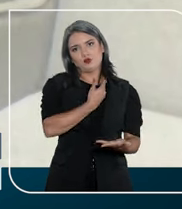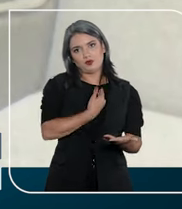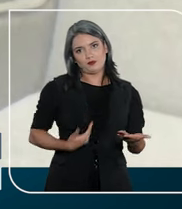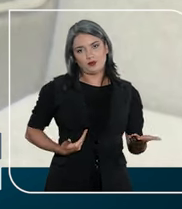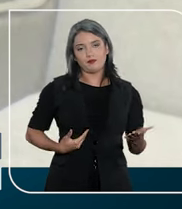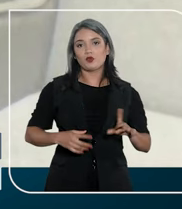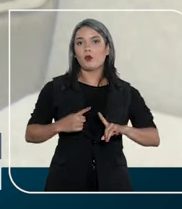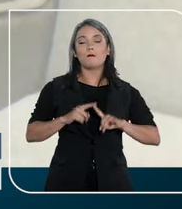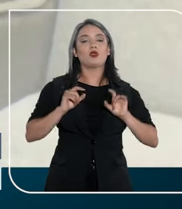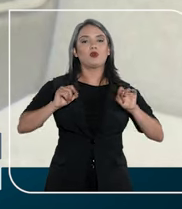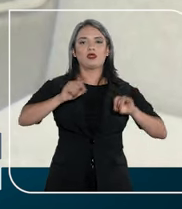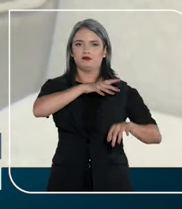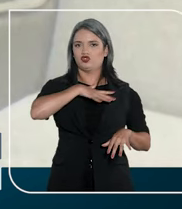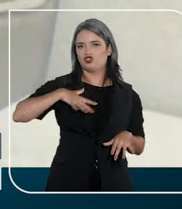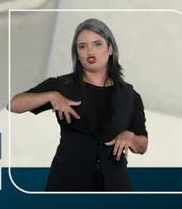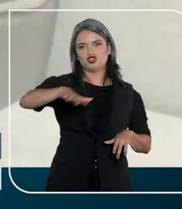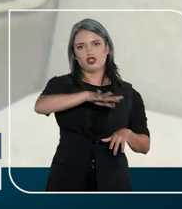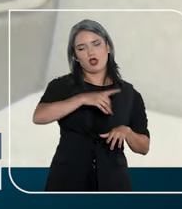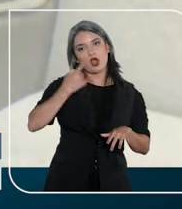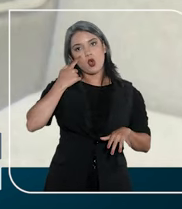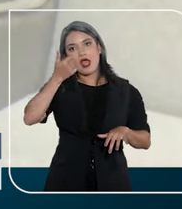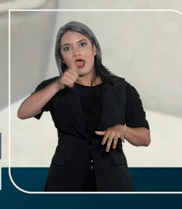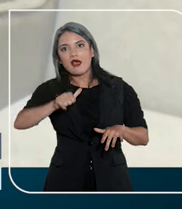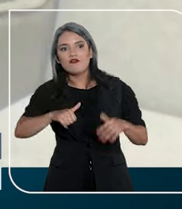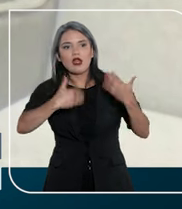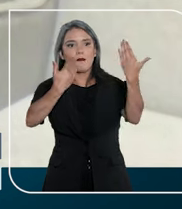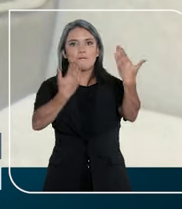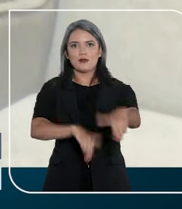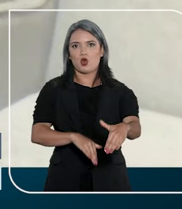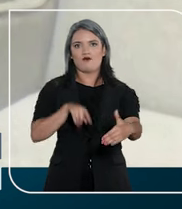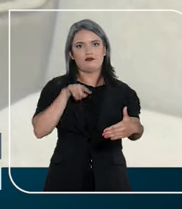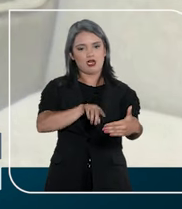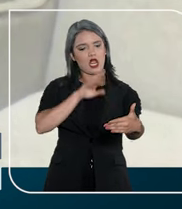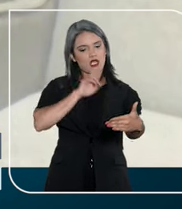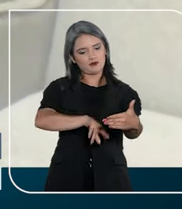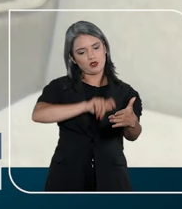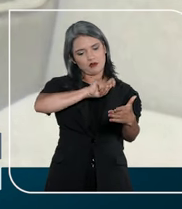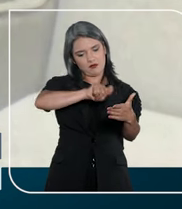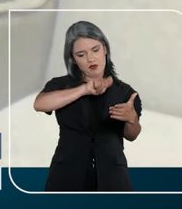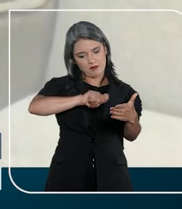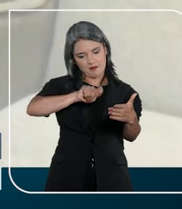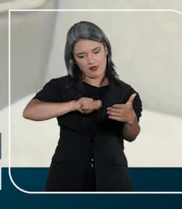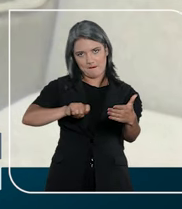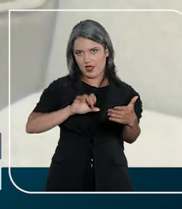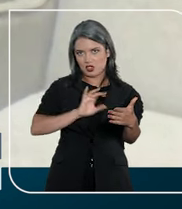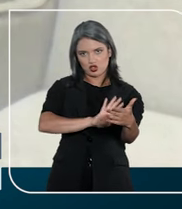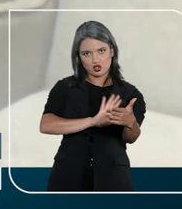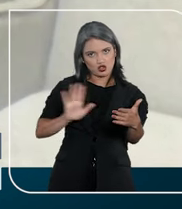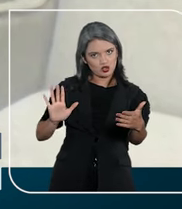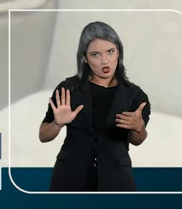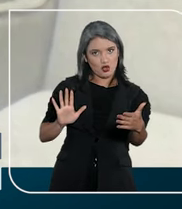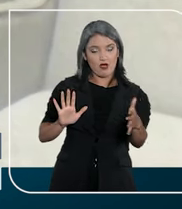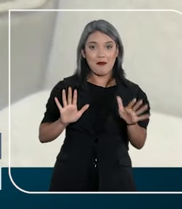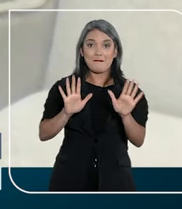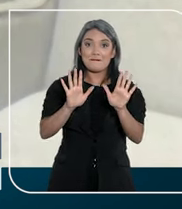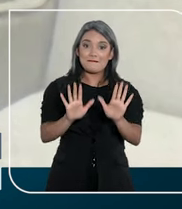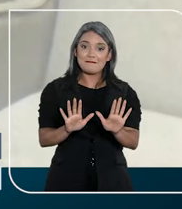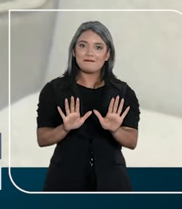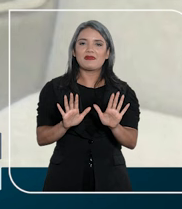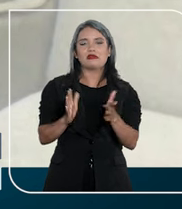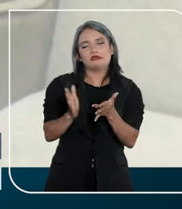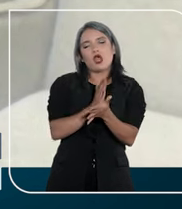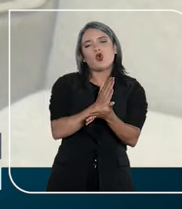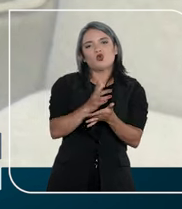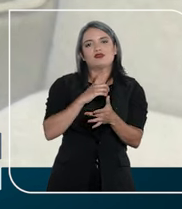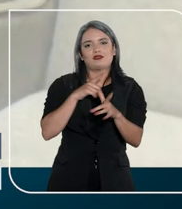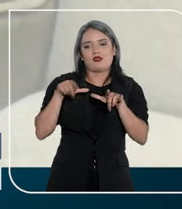via de regra, o concurso público só avalia o desempenho do candidato naquele momento das provas, salvo a exceção dos títulos, que